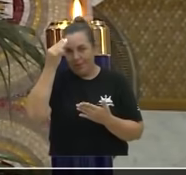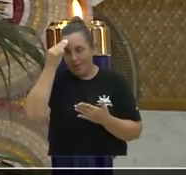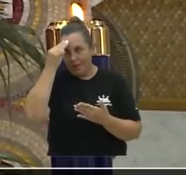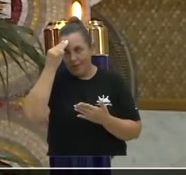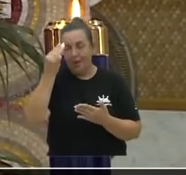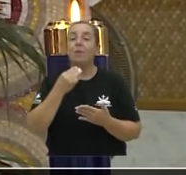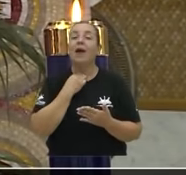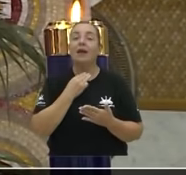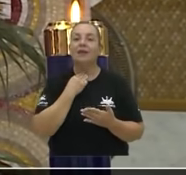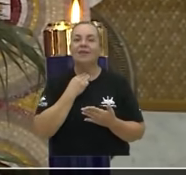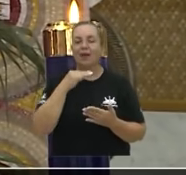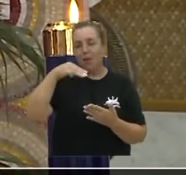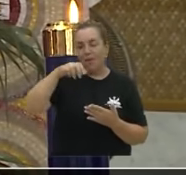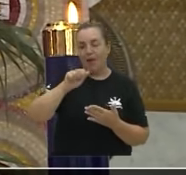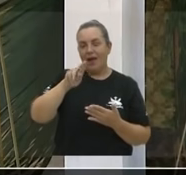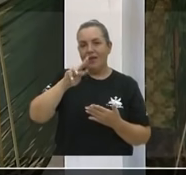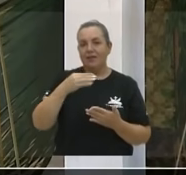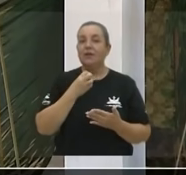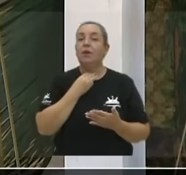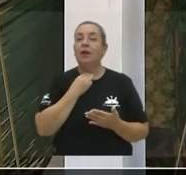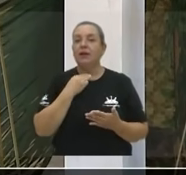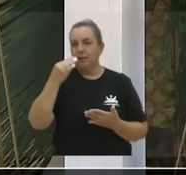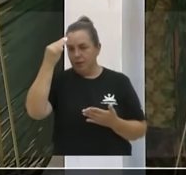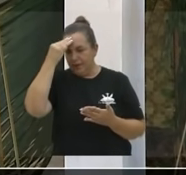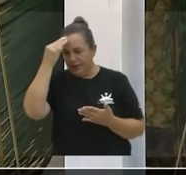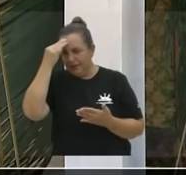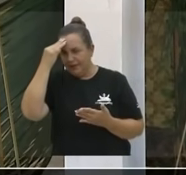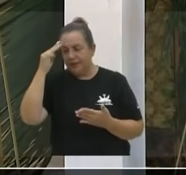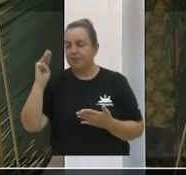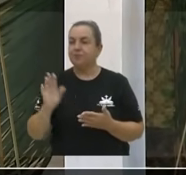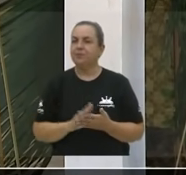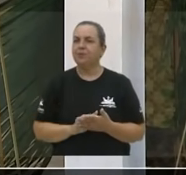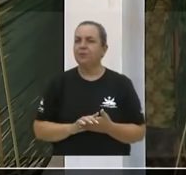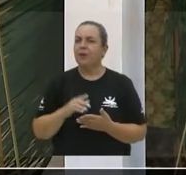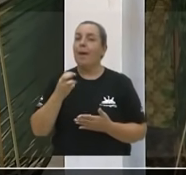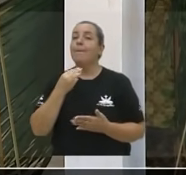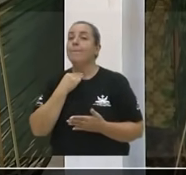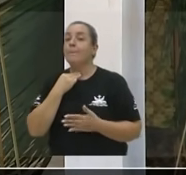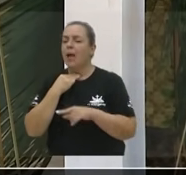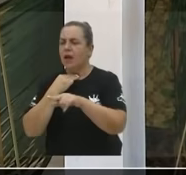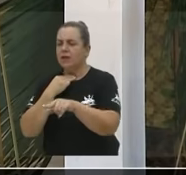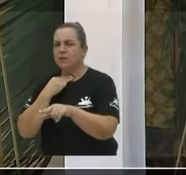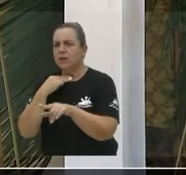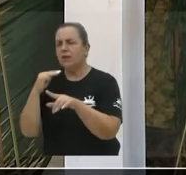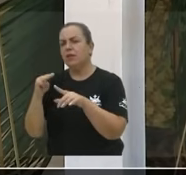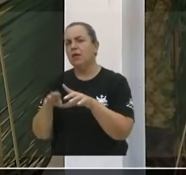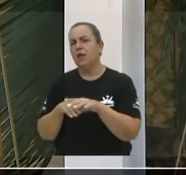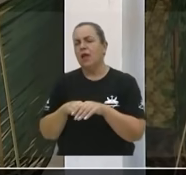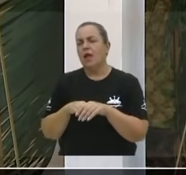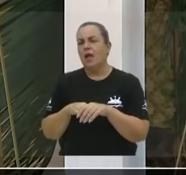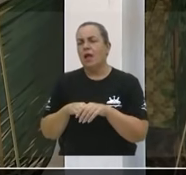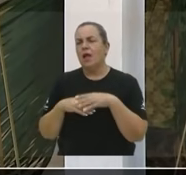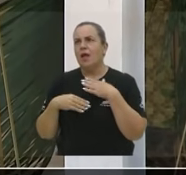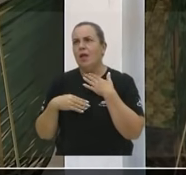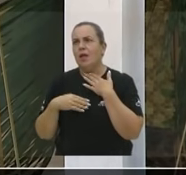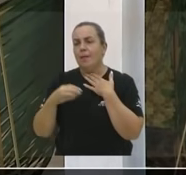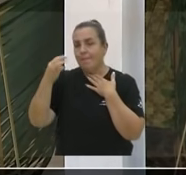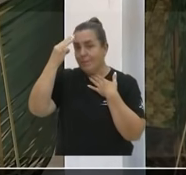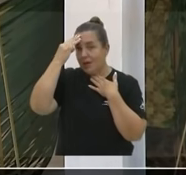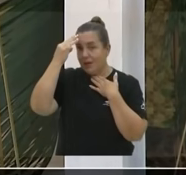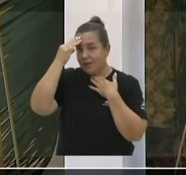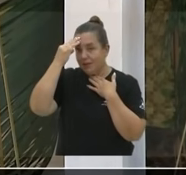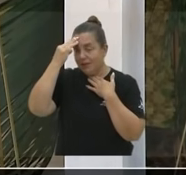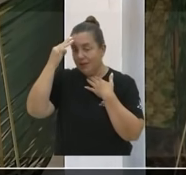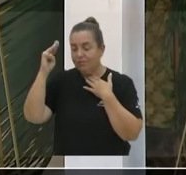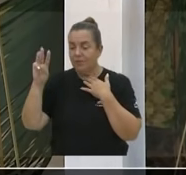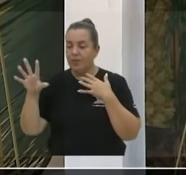estavam à mesa com ele. Maria, tomando quase meio litro de perfume de nardo puro e muito